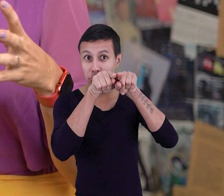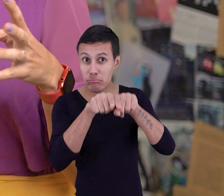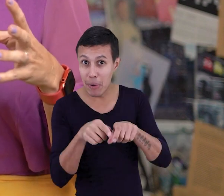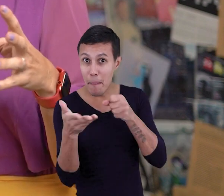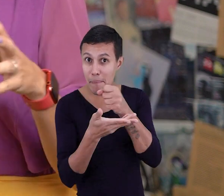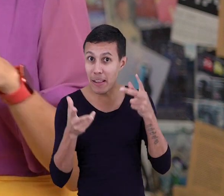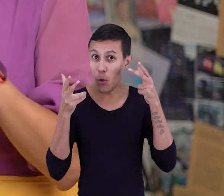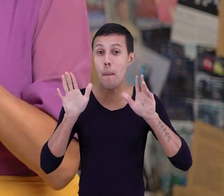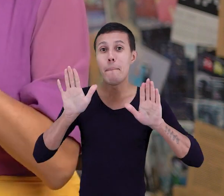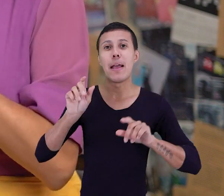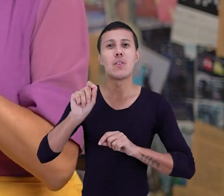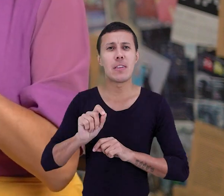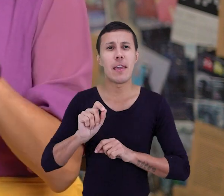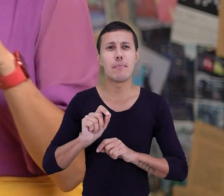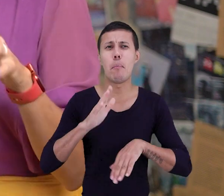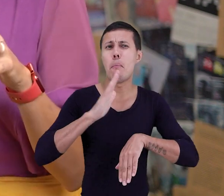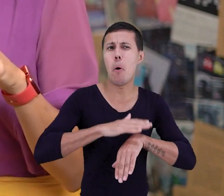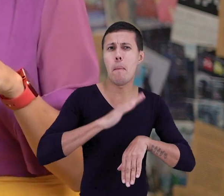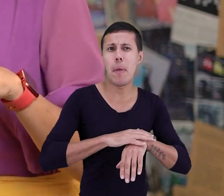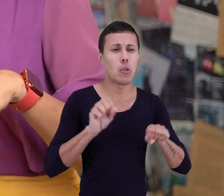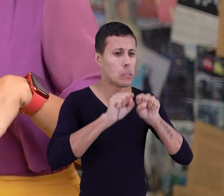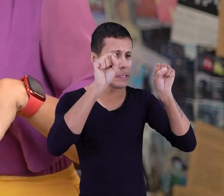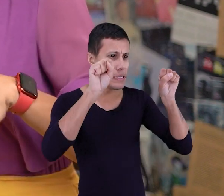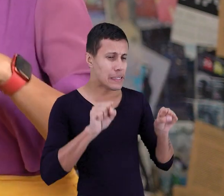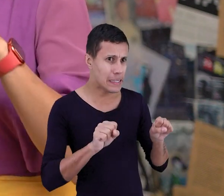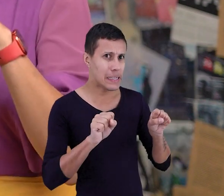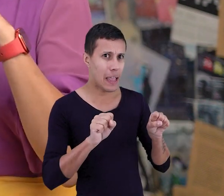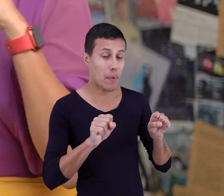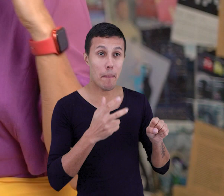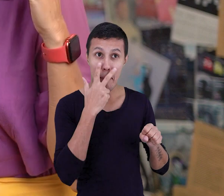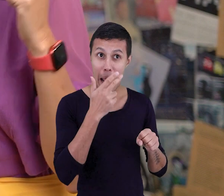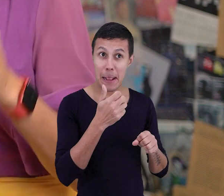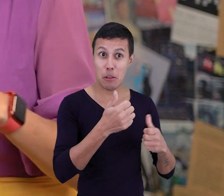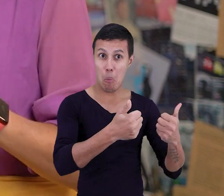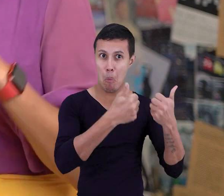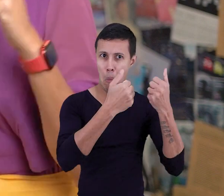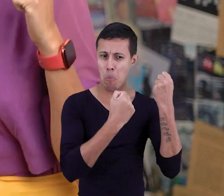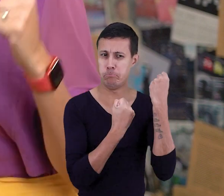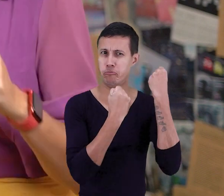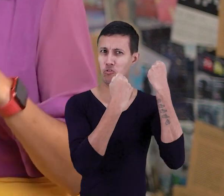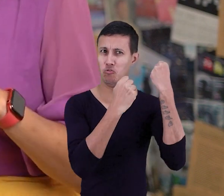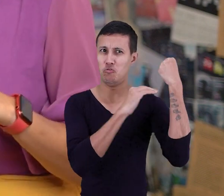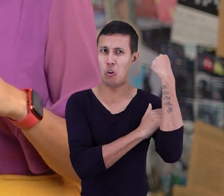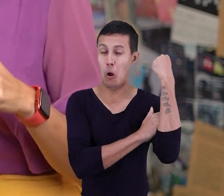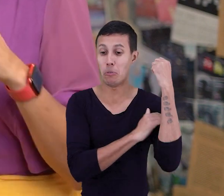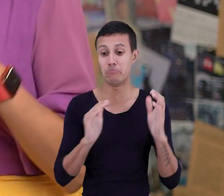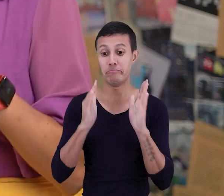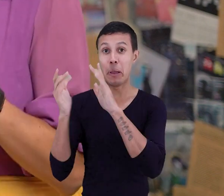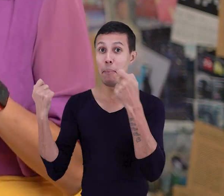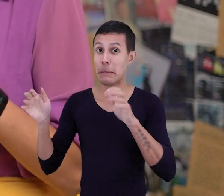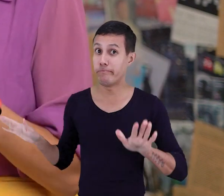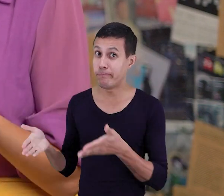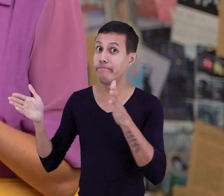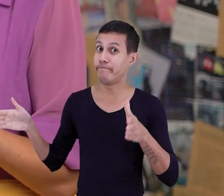Paulo. Mas essa história de ecossistema, sempre, ora você está robusto, virtuoso, ora você